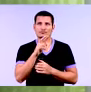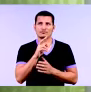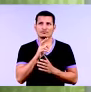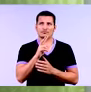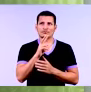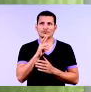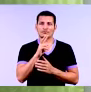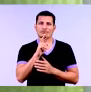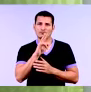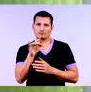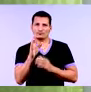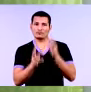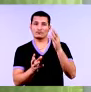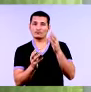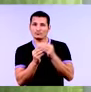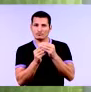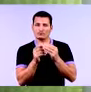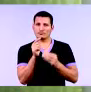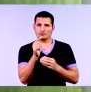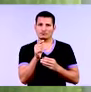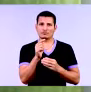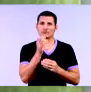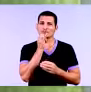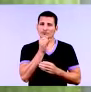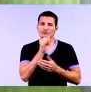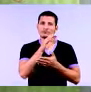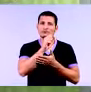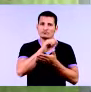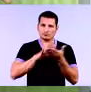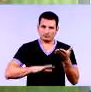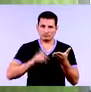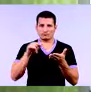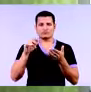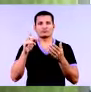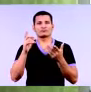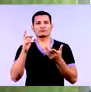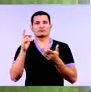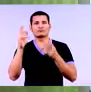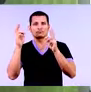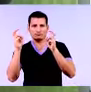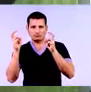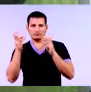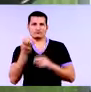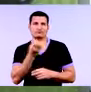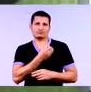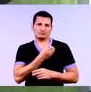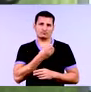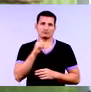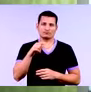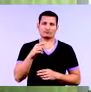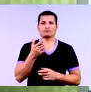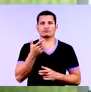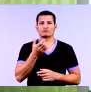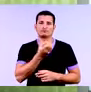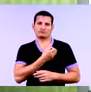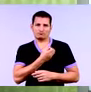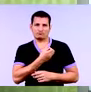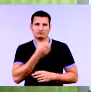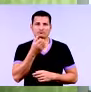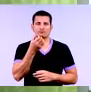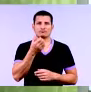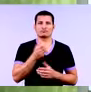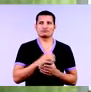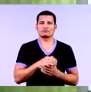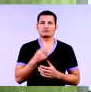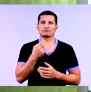sendo atribuído a ela. Se for texto, a variável é do tipo texto. Se for número, do tipo número. Eu não